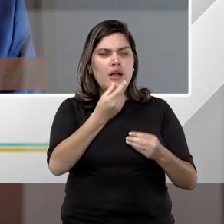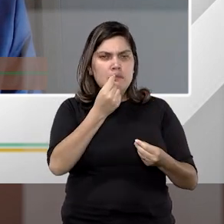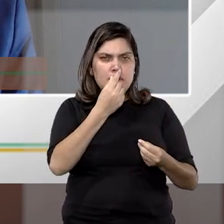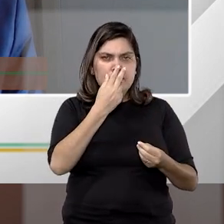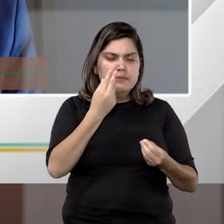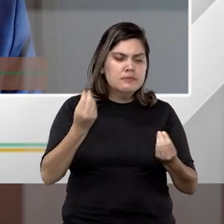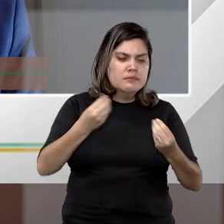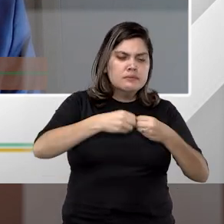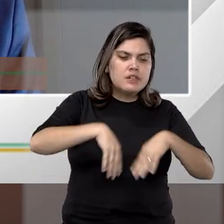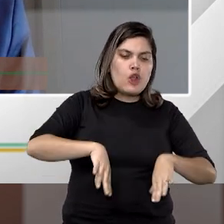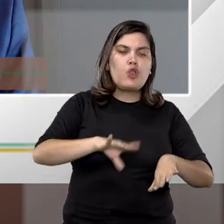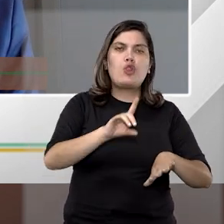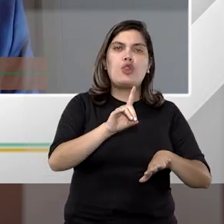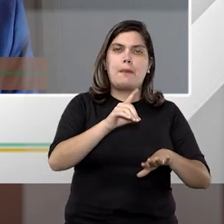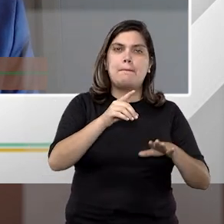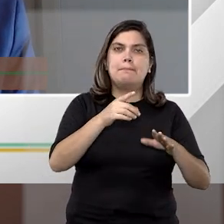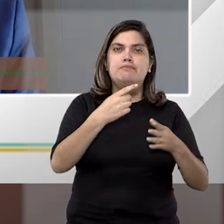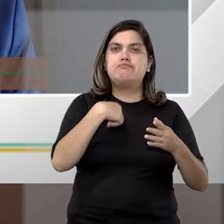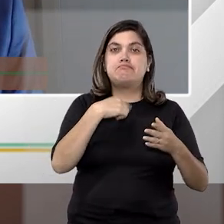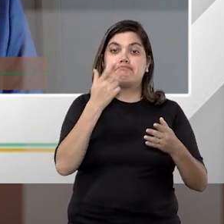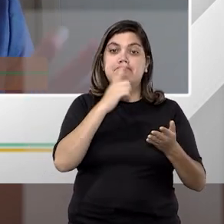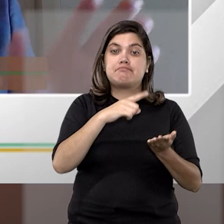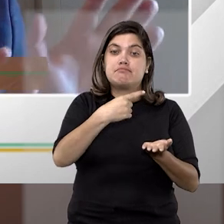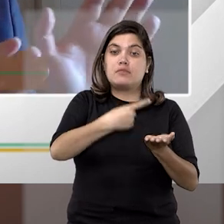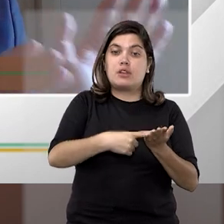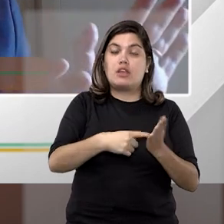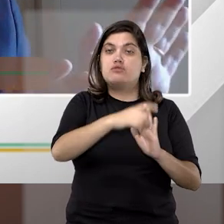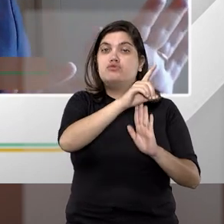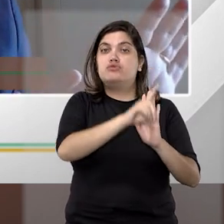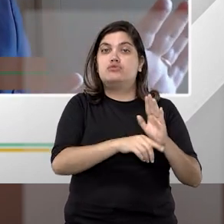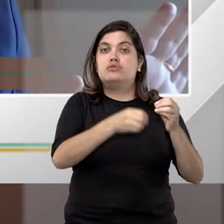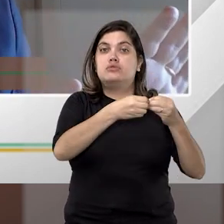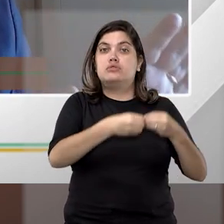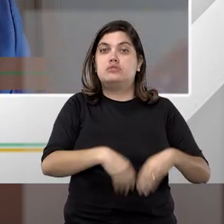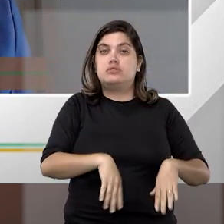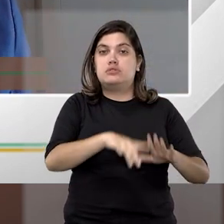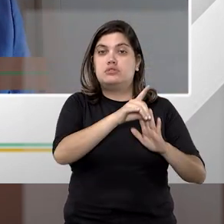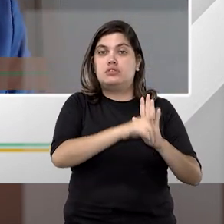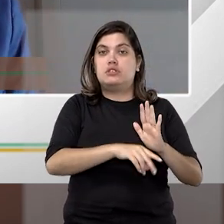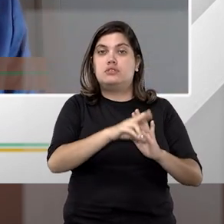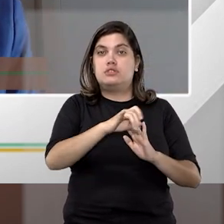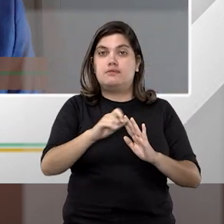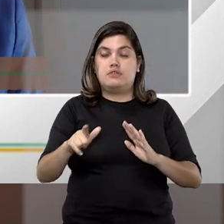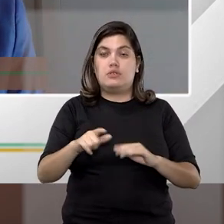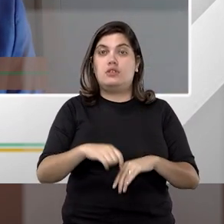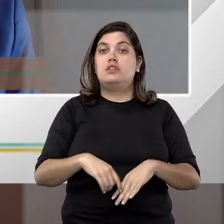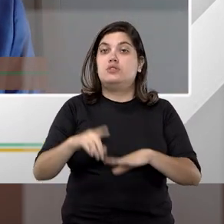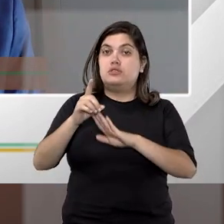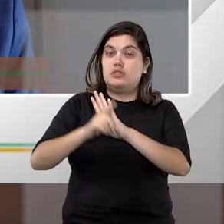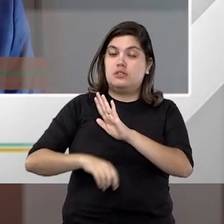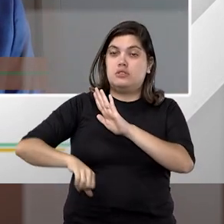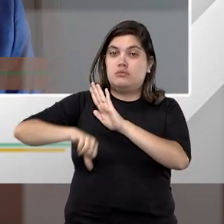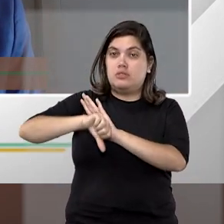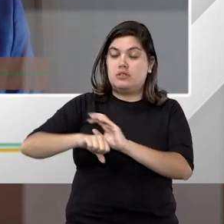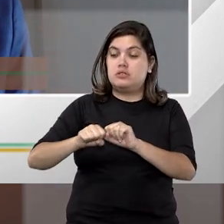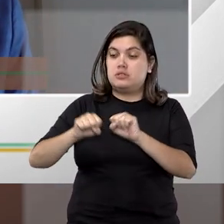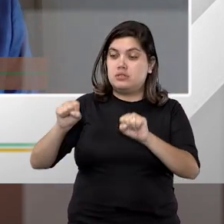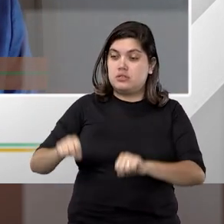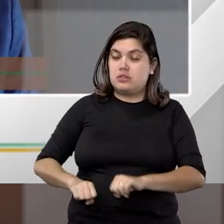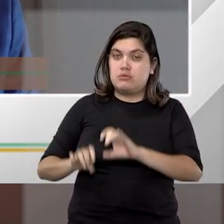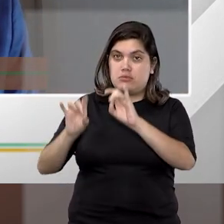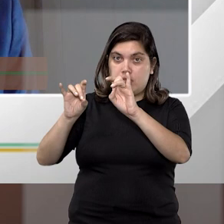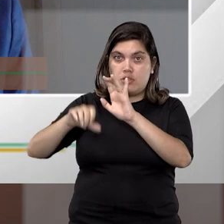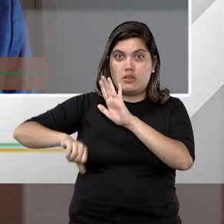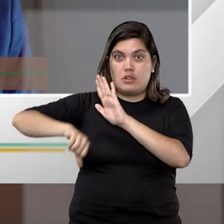uma reparação de dano Por exemplo essa obrigação que afeta ao direito civil e no direito criminal no